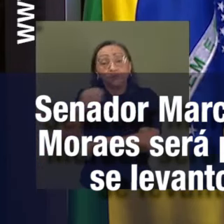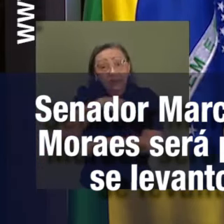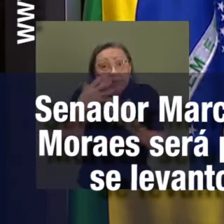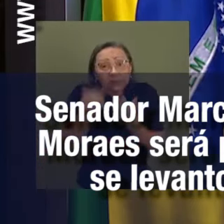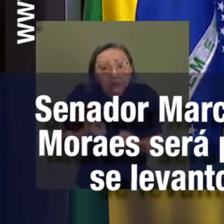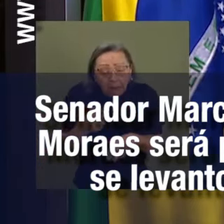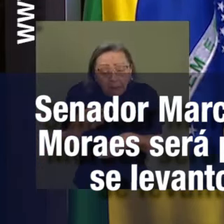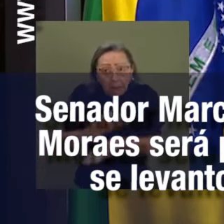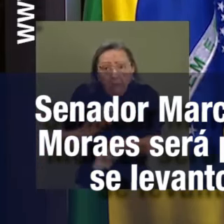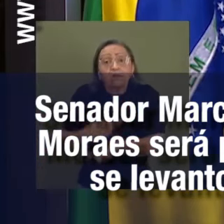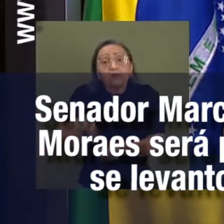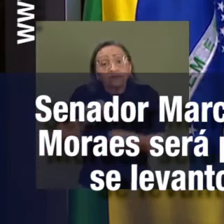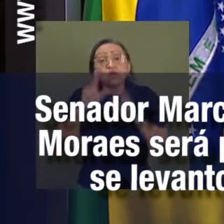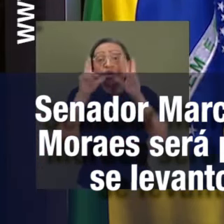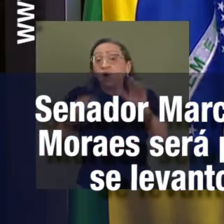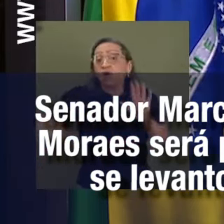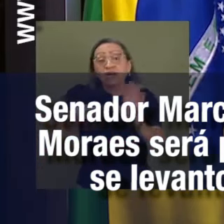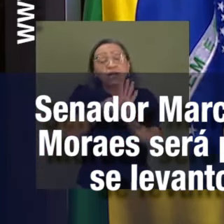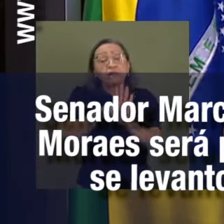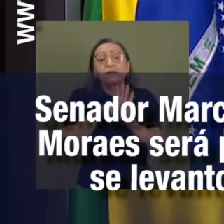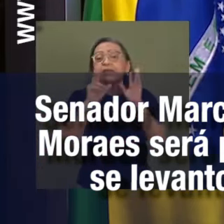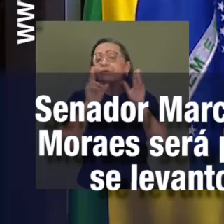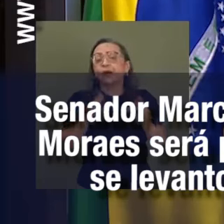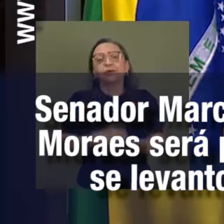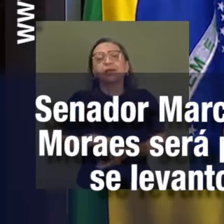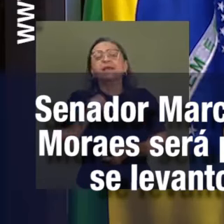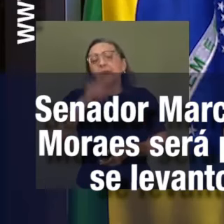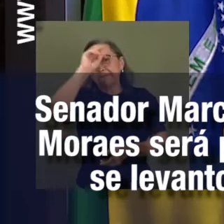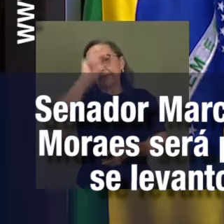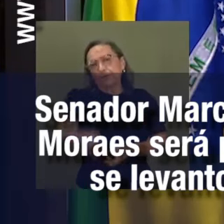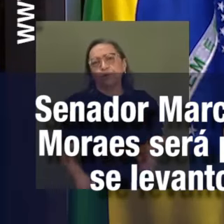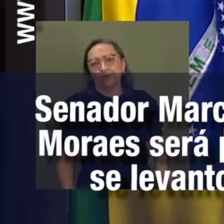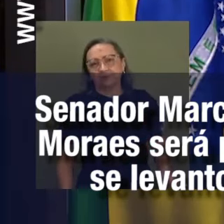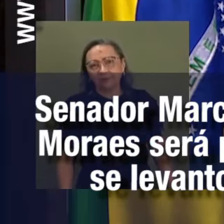está cometendo o mesmo crime que quem te demandou a ordem.